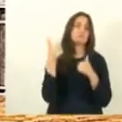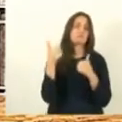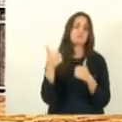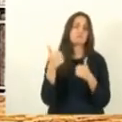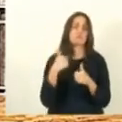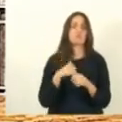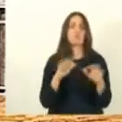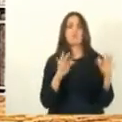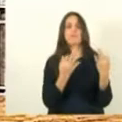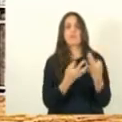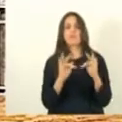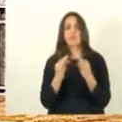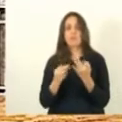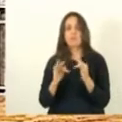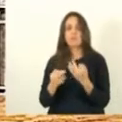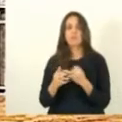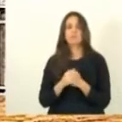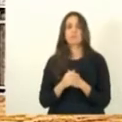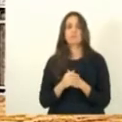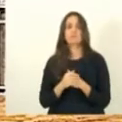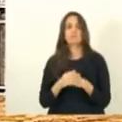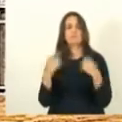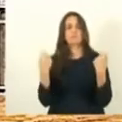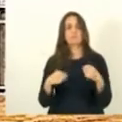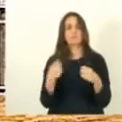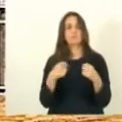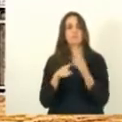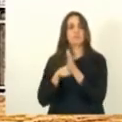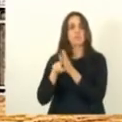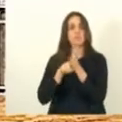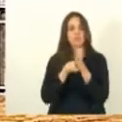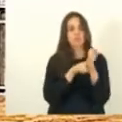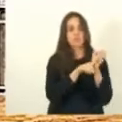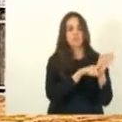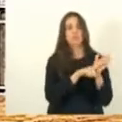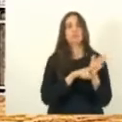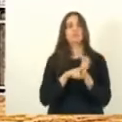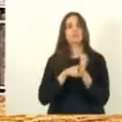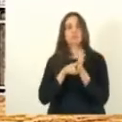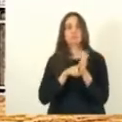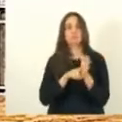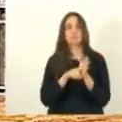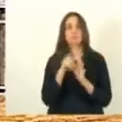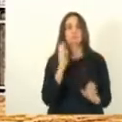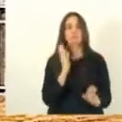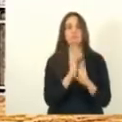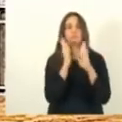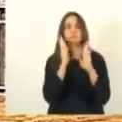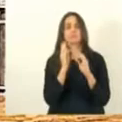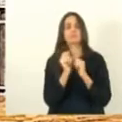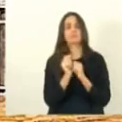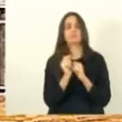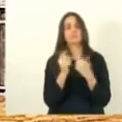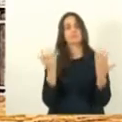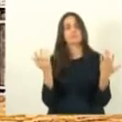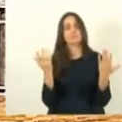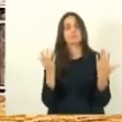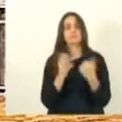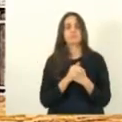que tem família. Nós precisamos investigar e ver, doa quem